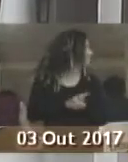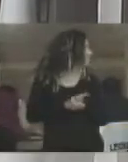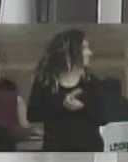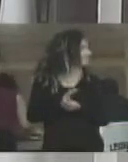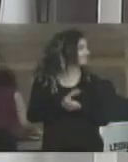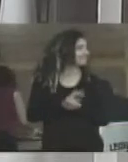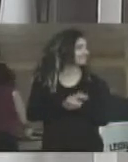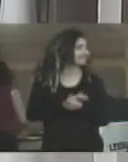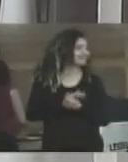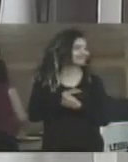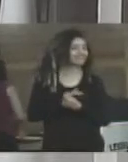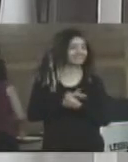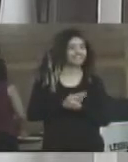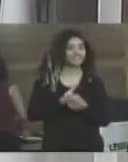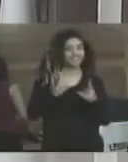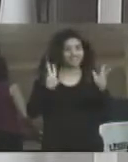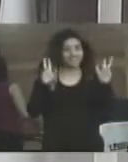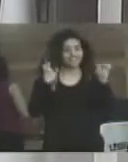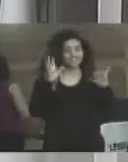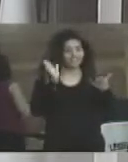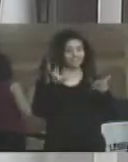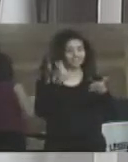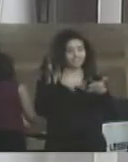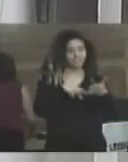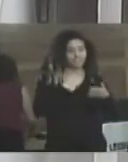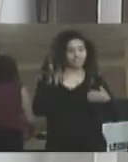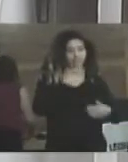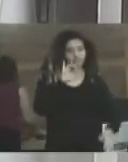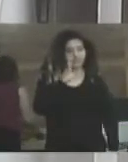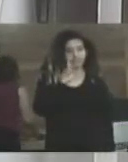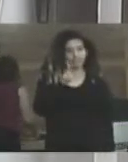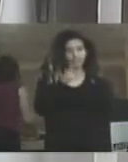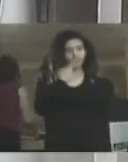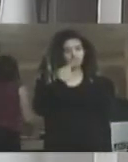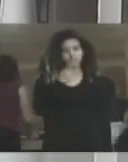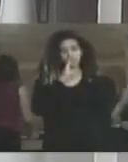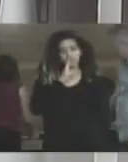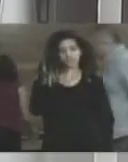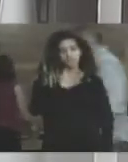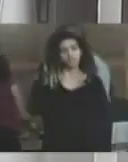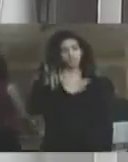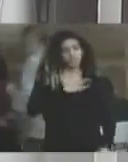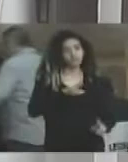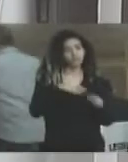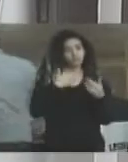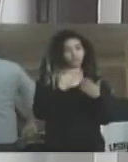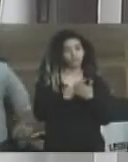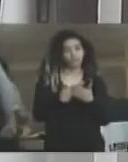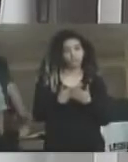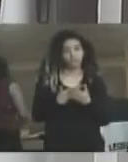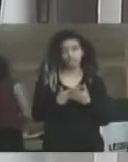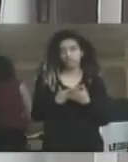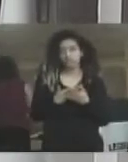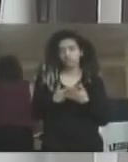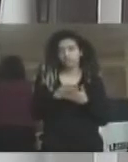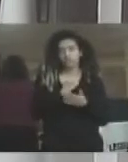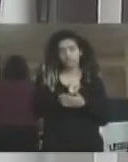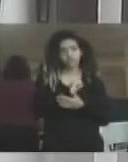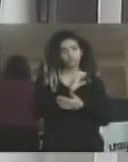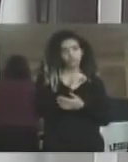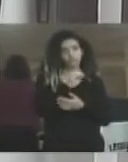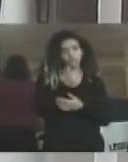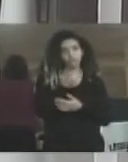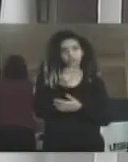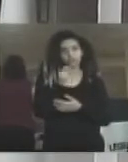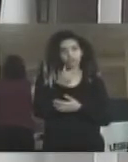matérias já foram lidas, eu vou só pontuar aqui uma resposta de um requerimento nosso, que foi o